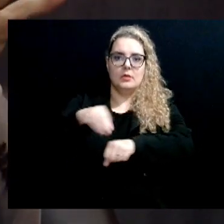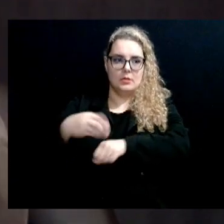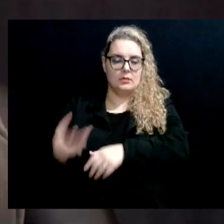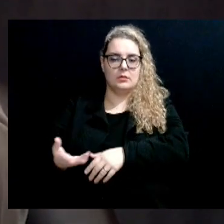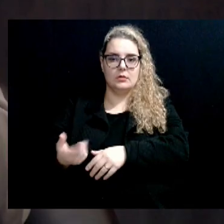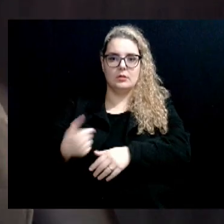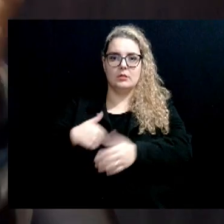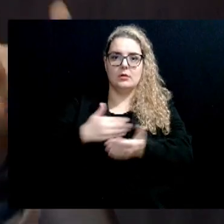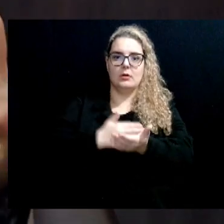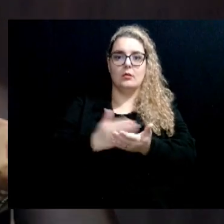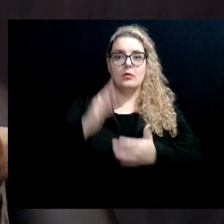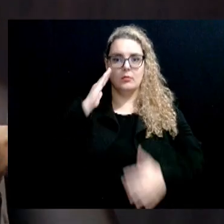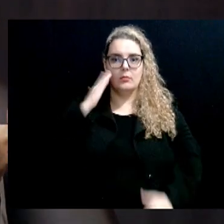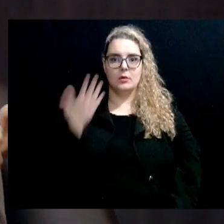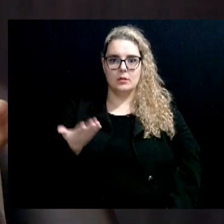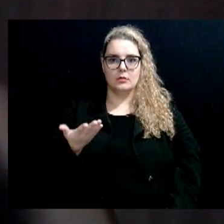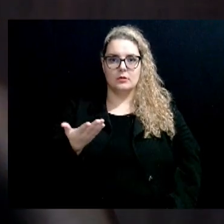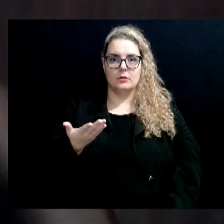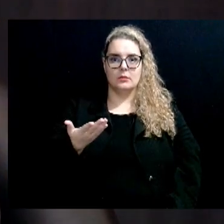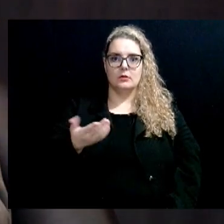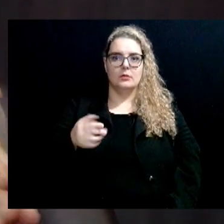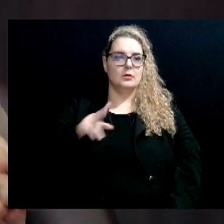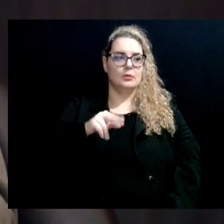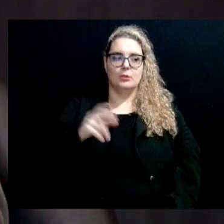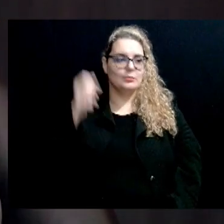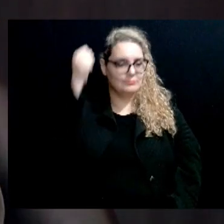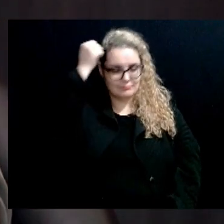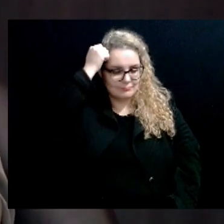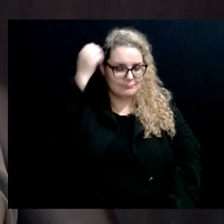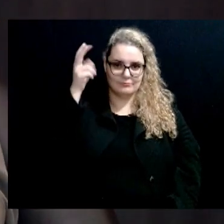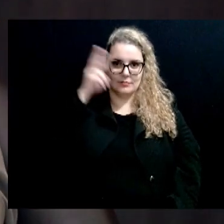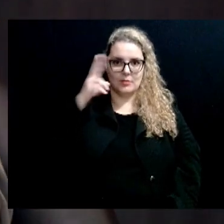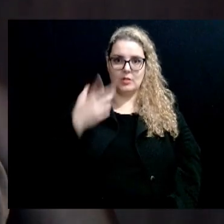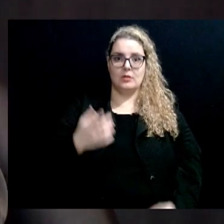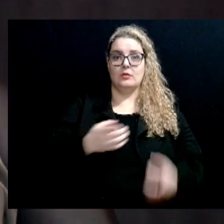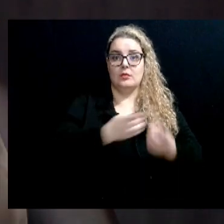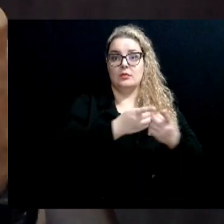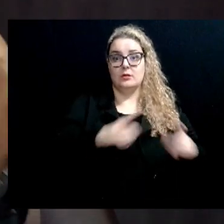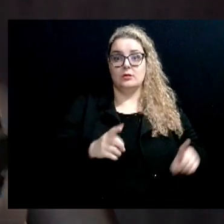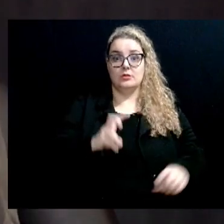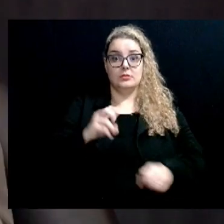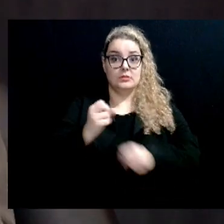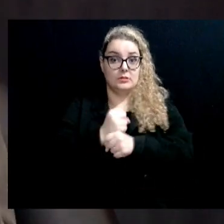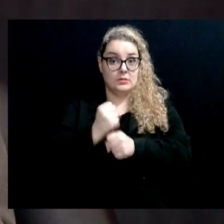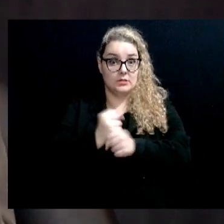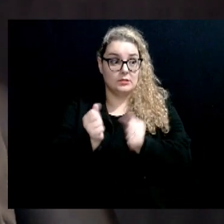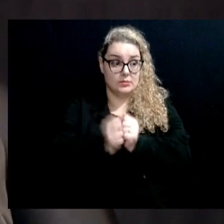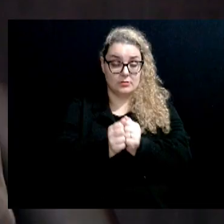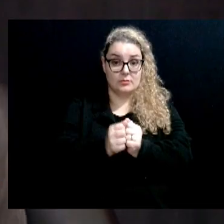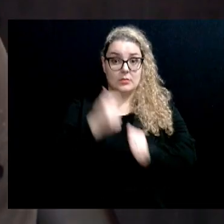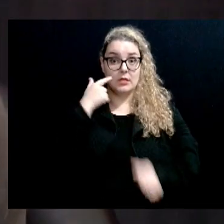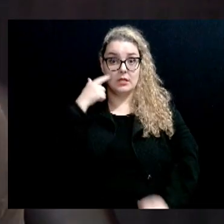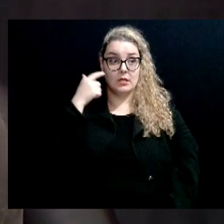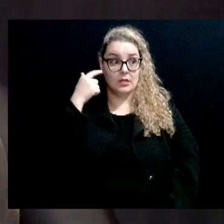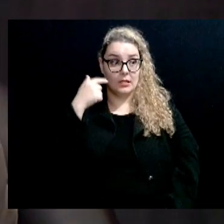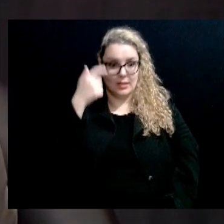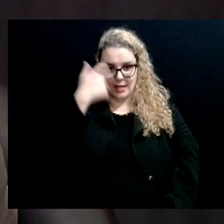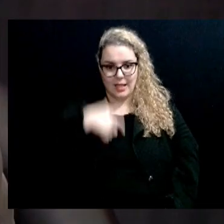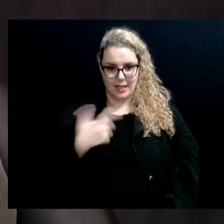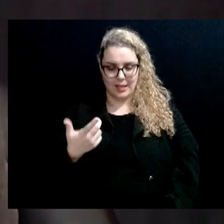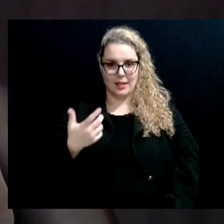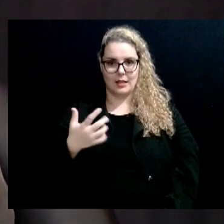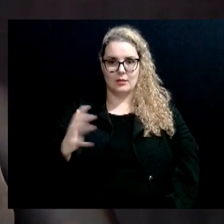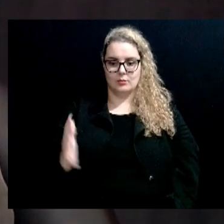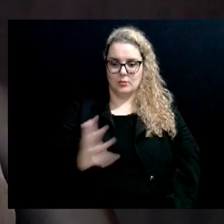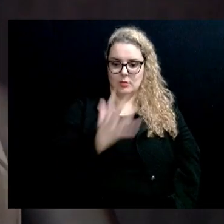Aí você vê como nunca tem culpados, né, numa história. A gente tá falando de uma separação de 50 anos. Mas imagina, ela vestiu uma máscara de pessoa,